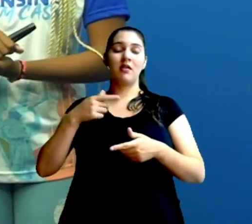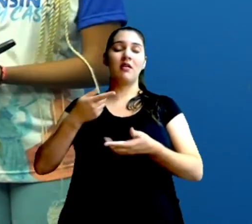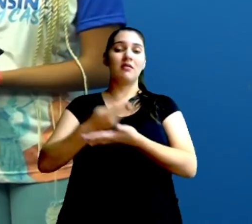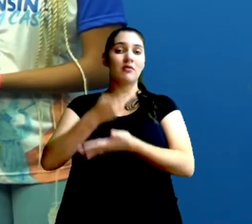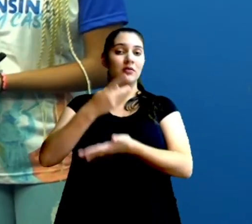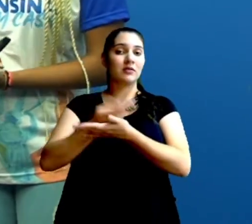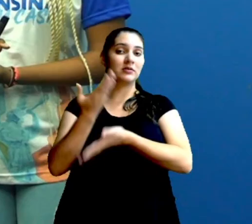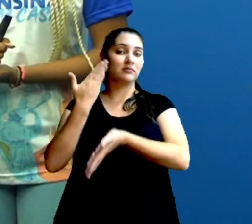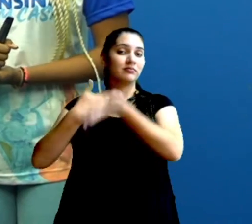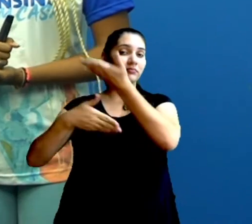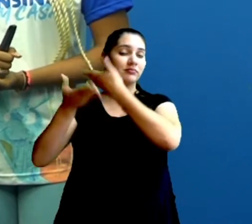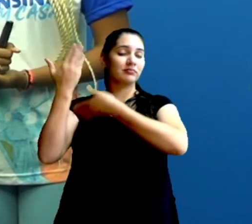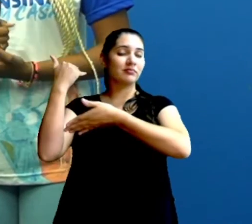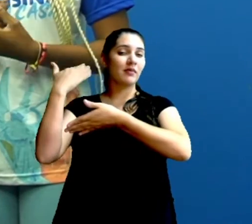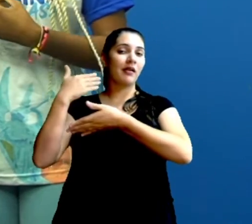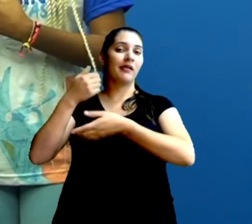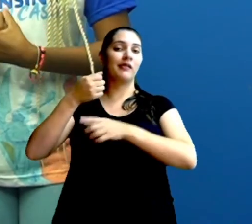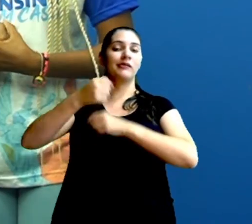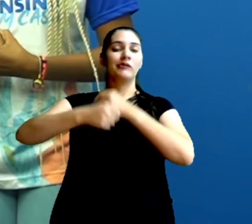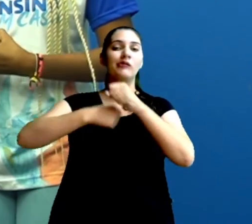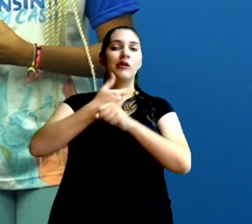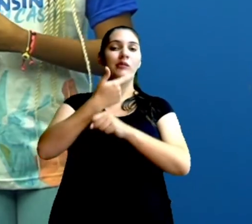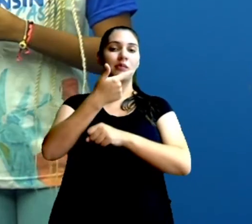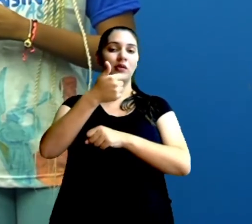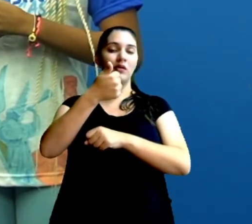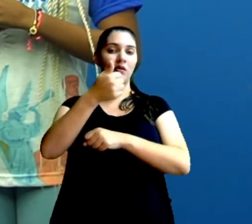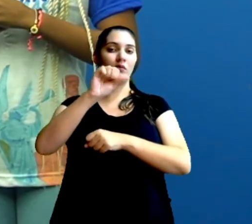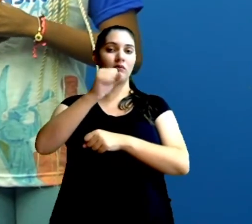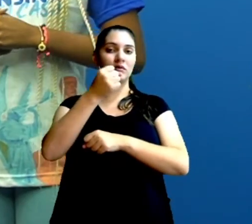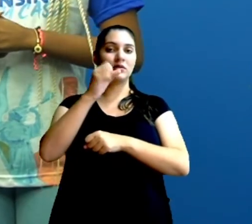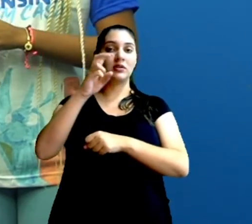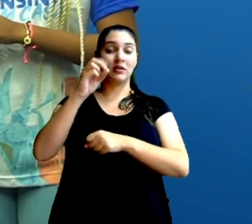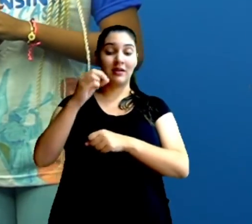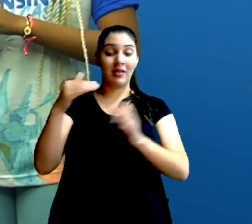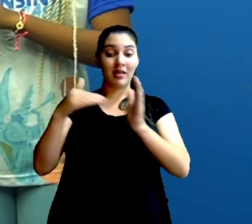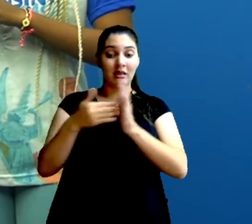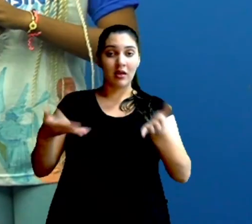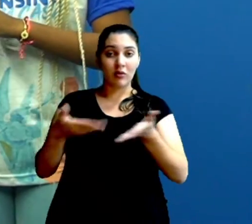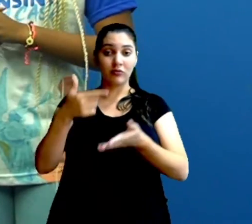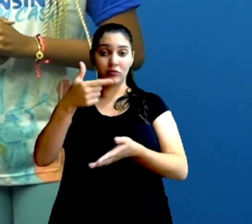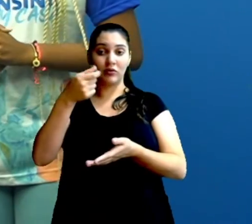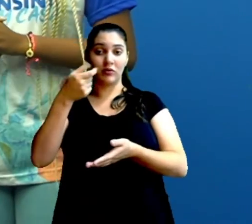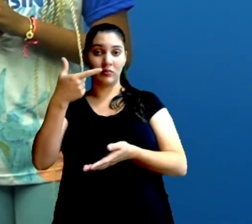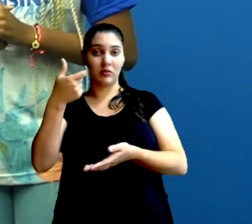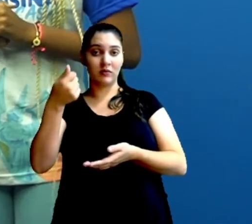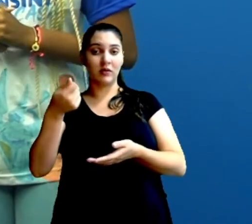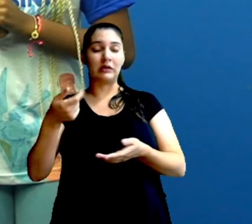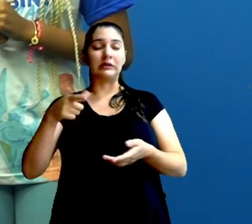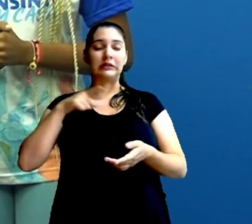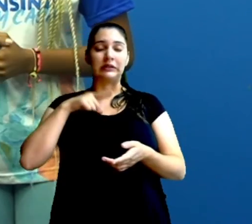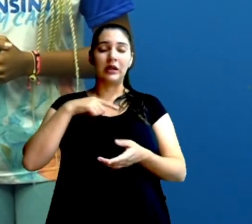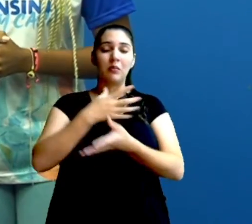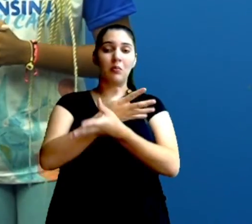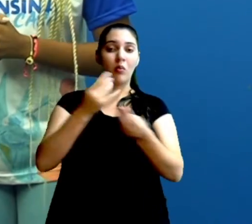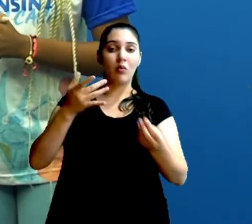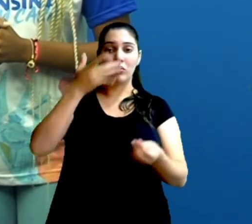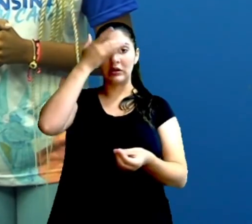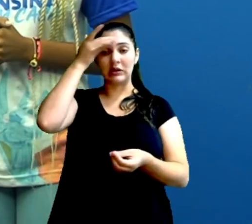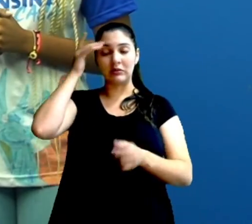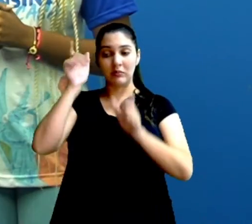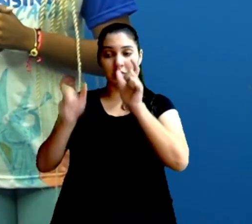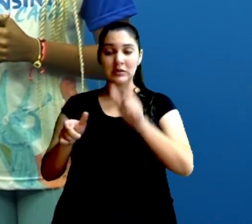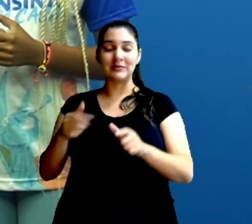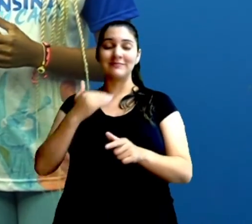passado, há muito tempo, 1850, a gente está em 2021, e podemos ver que tem muita gente de verdade sem